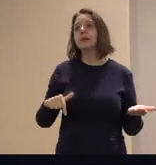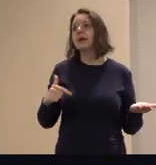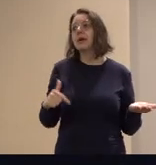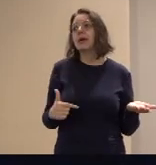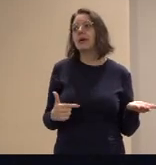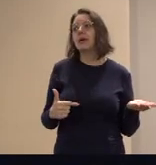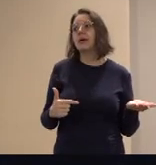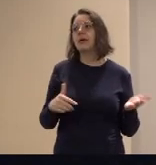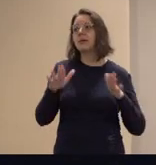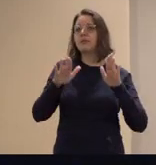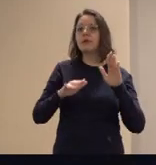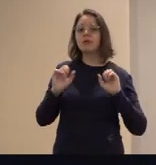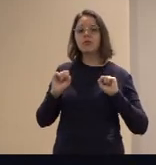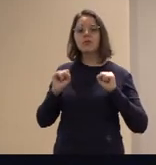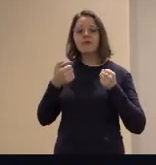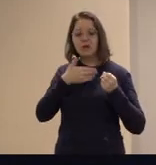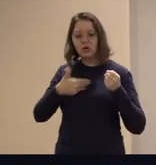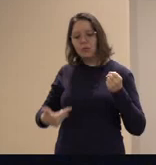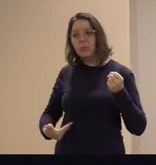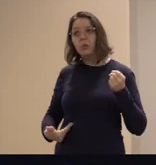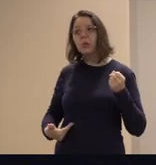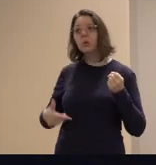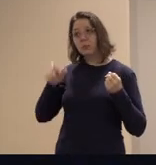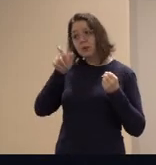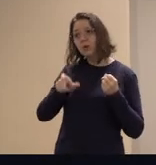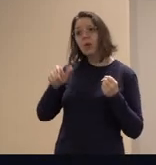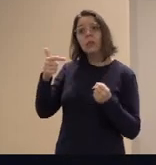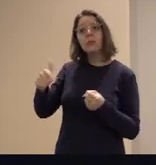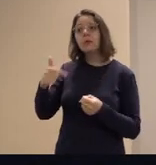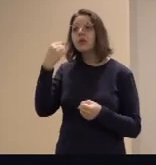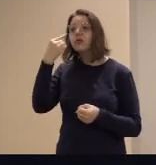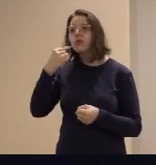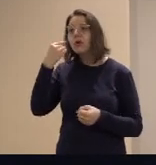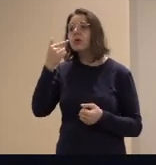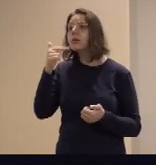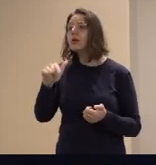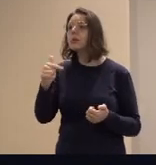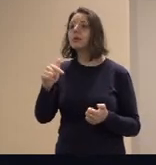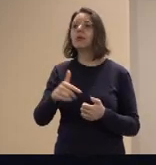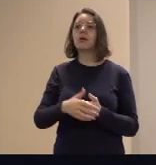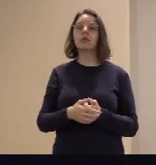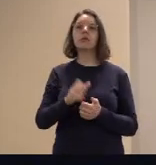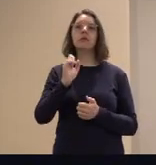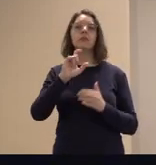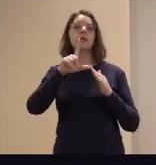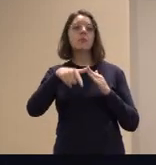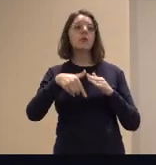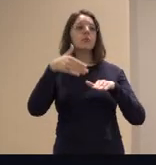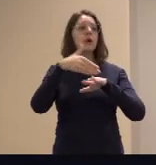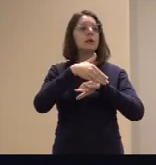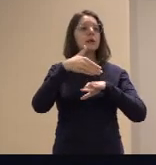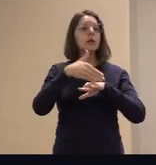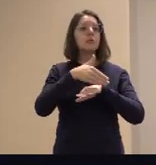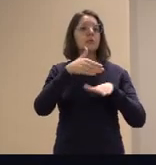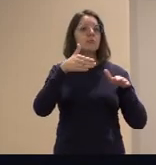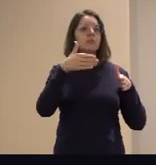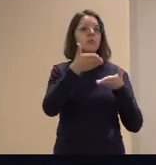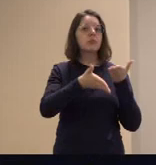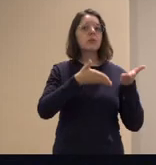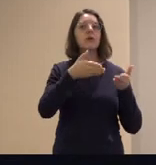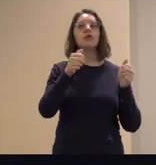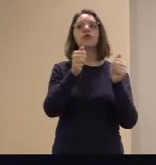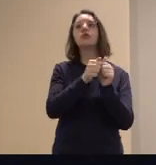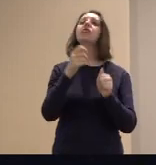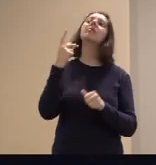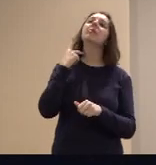defensor público, né? Então, ou seja, muitas vezes eles sequer depois participam daquela audiência inicial com o promotor ou com o